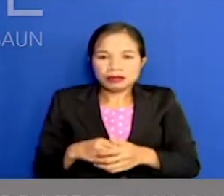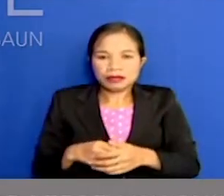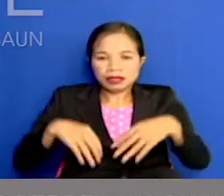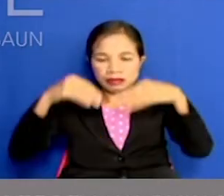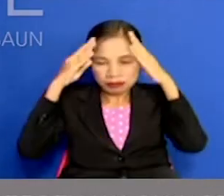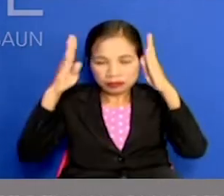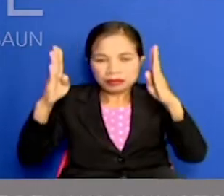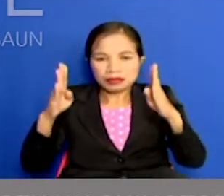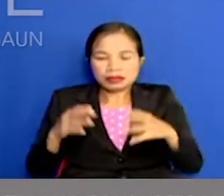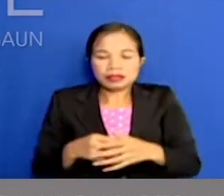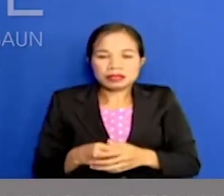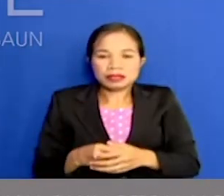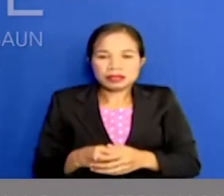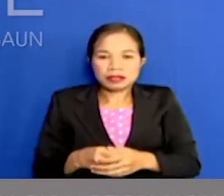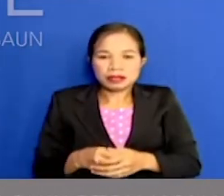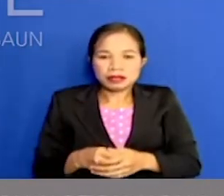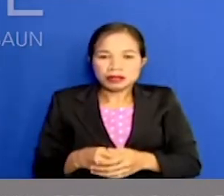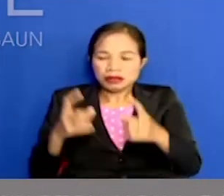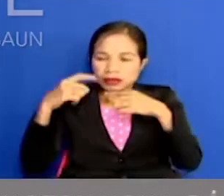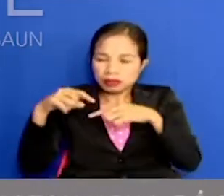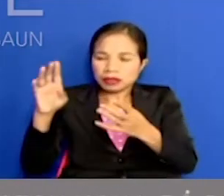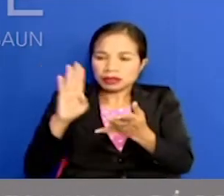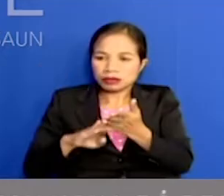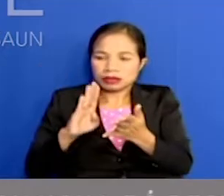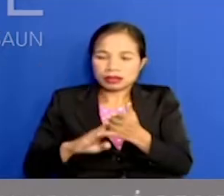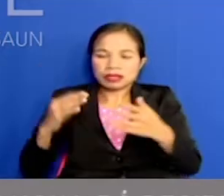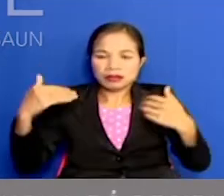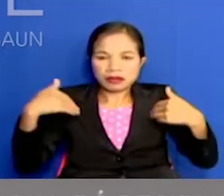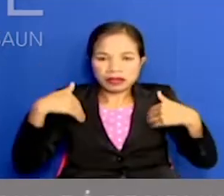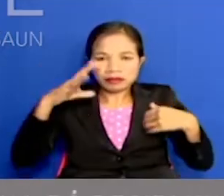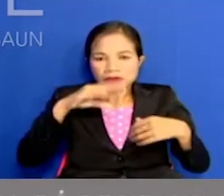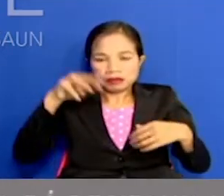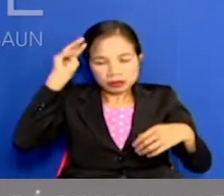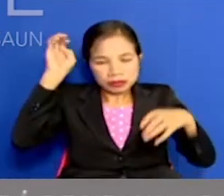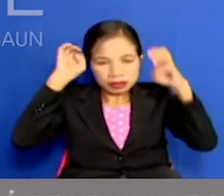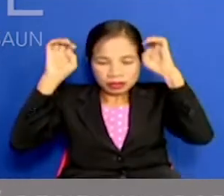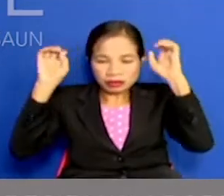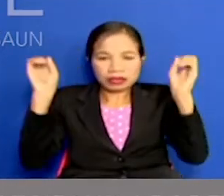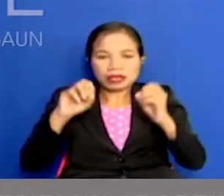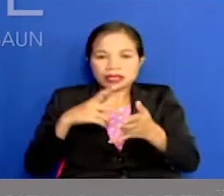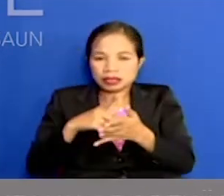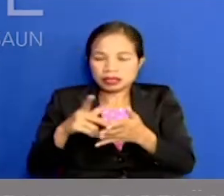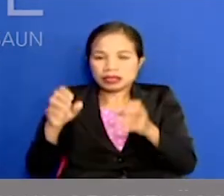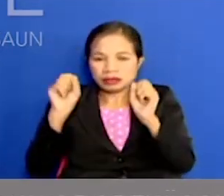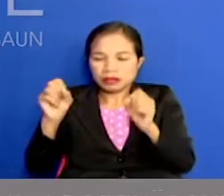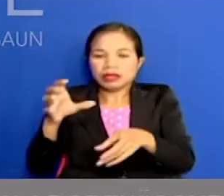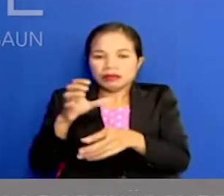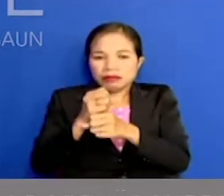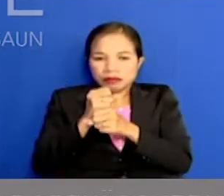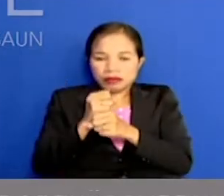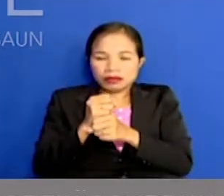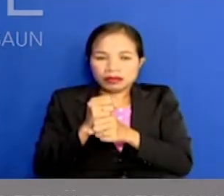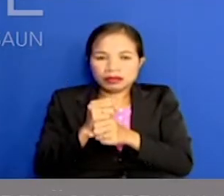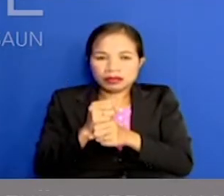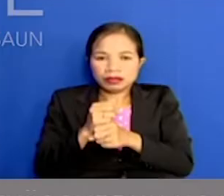tu hodi sekolah sira ezekuta. Nomos ministeri edukasaun la seriu atu bele foti kazu ida